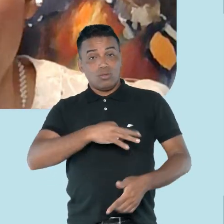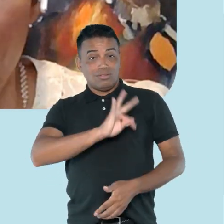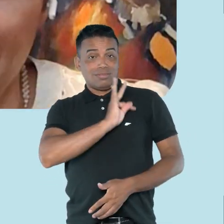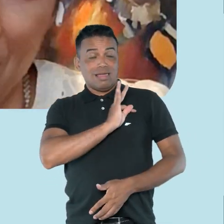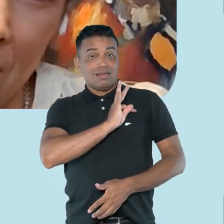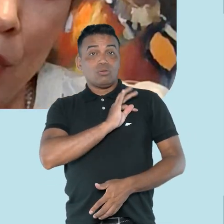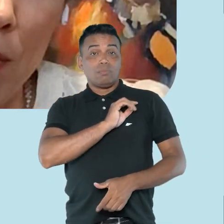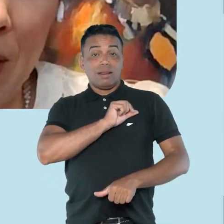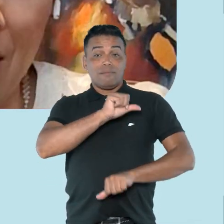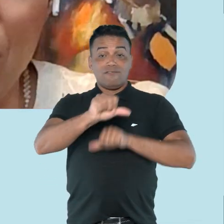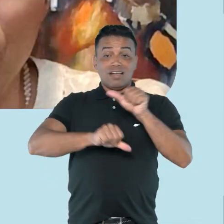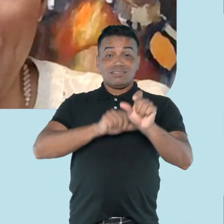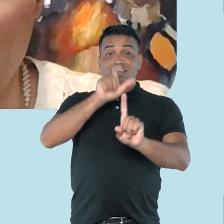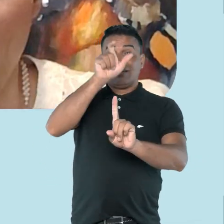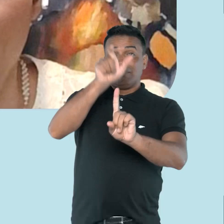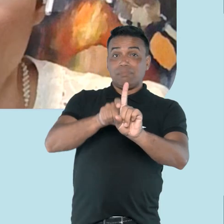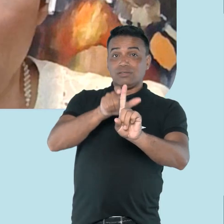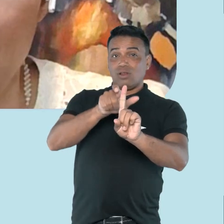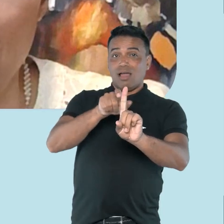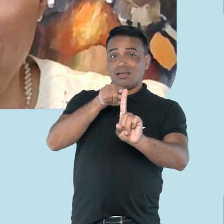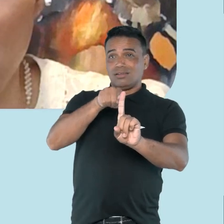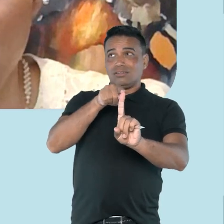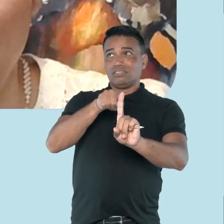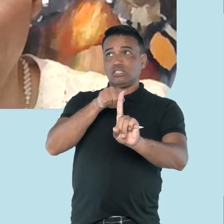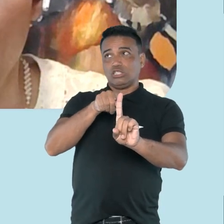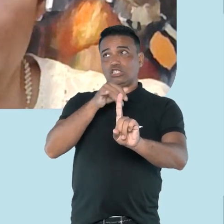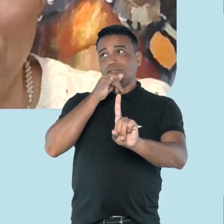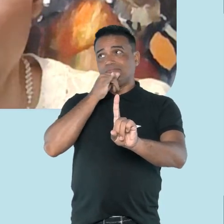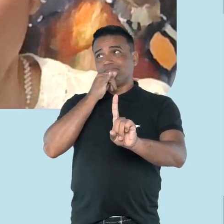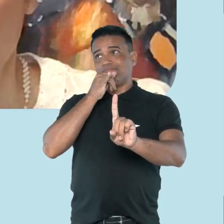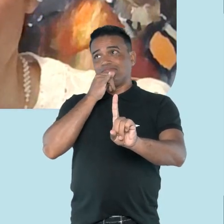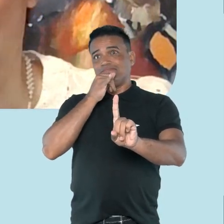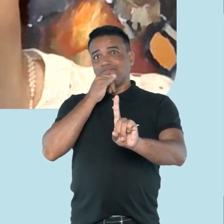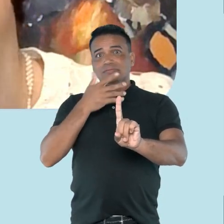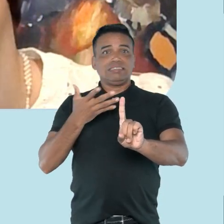técnico, assim, para transformar o personagem